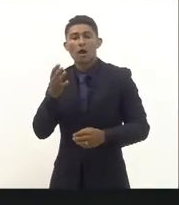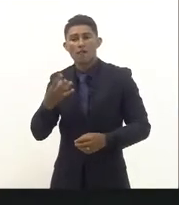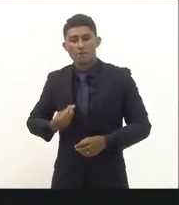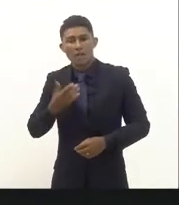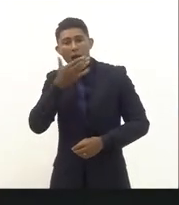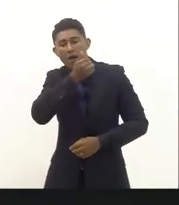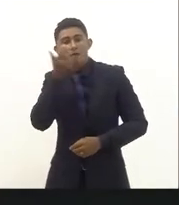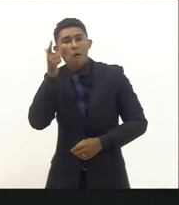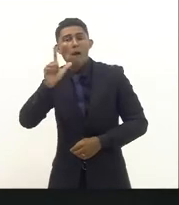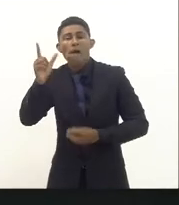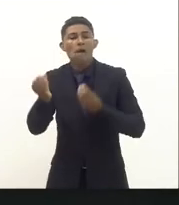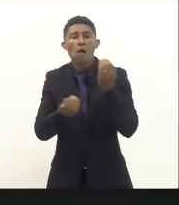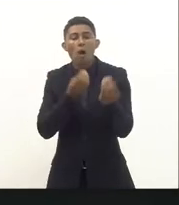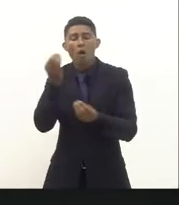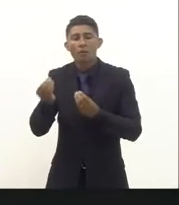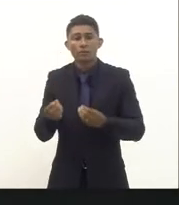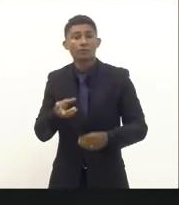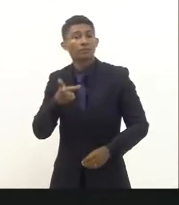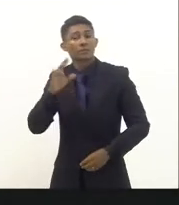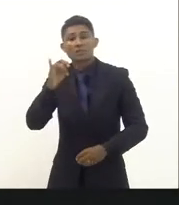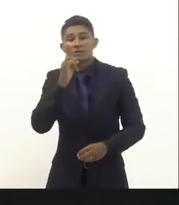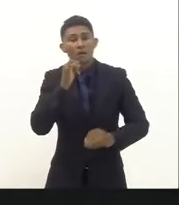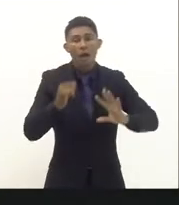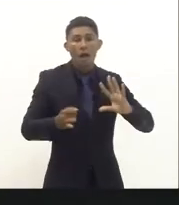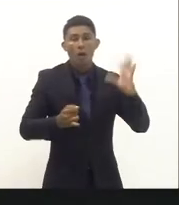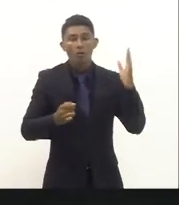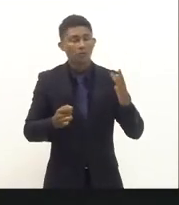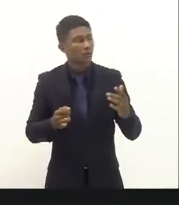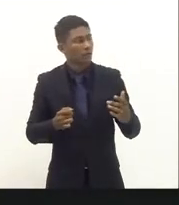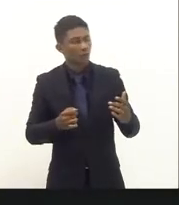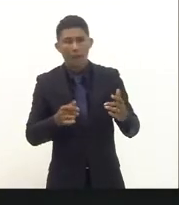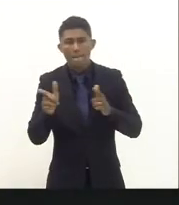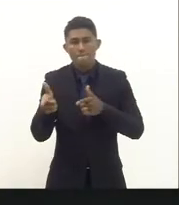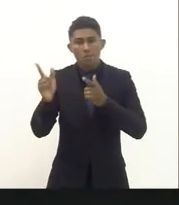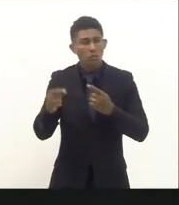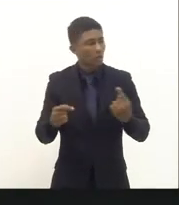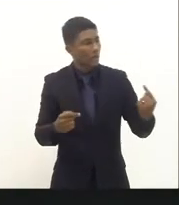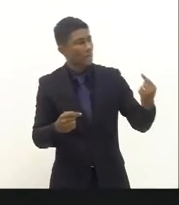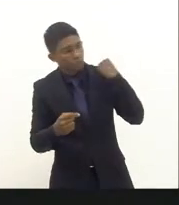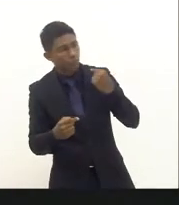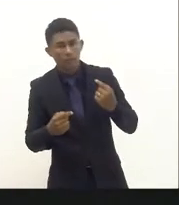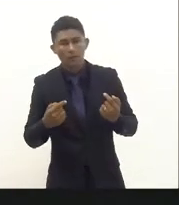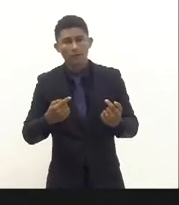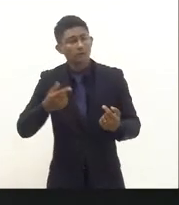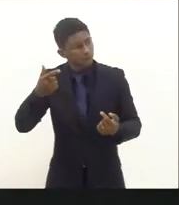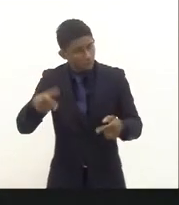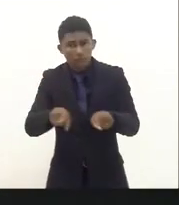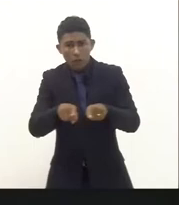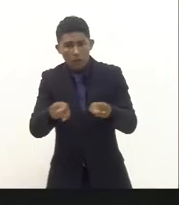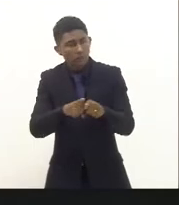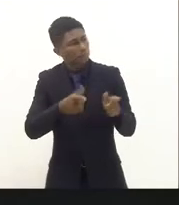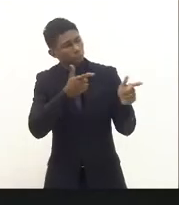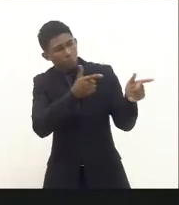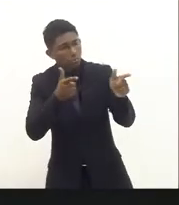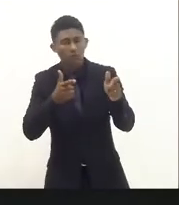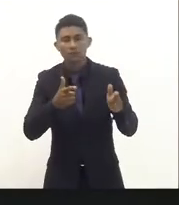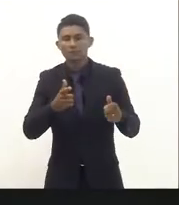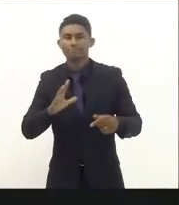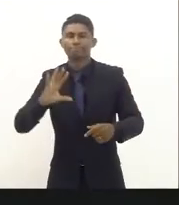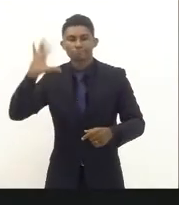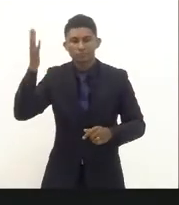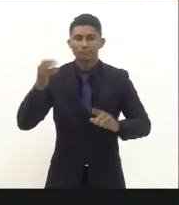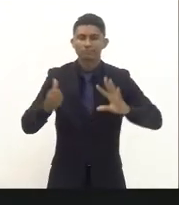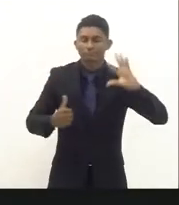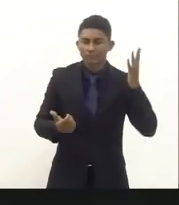se defender é caso aconteça um tiro nele ele revidar E é isso que acontece sempre e não é